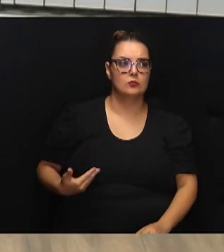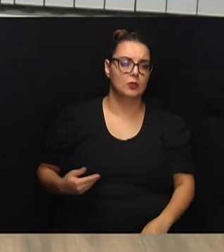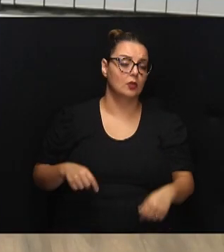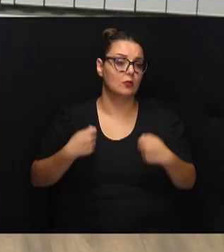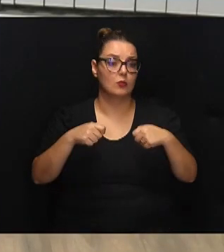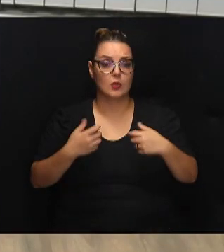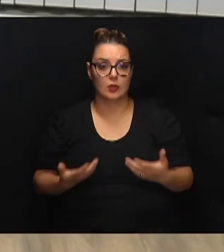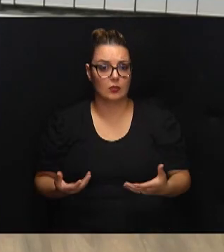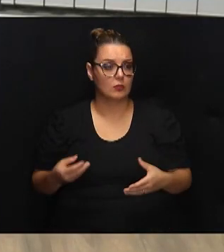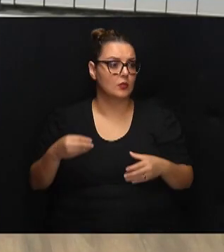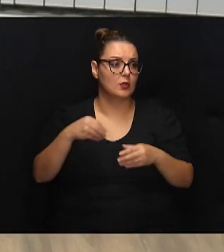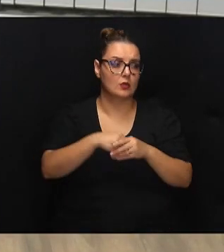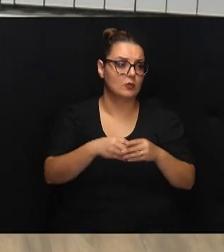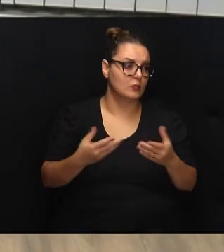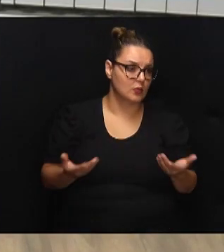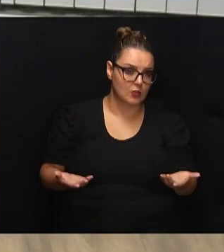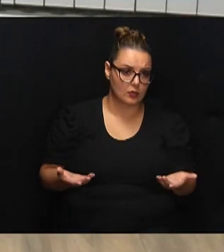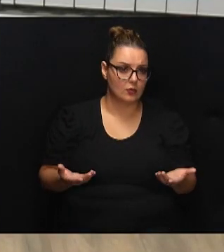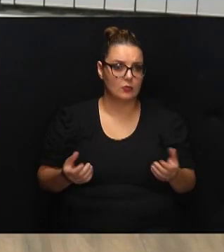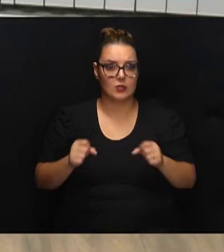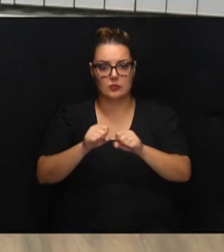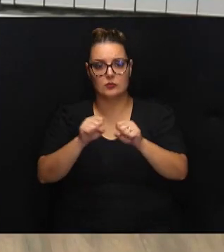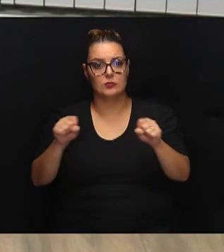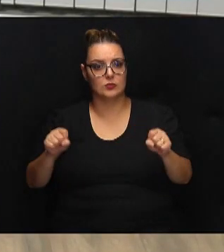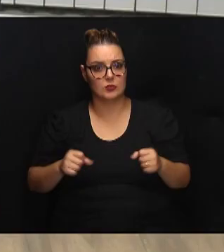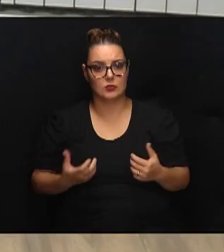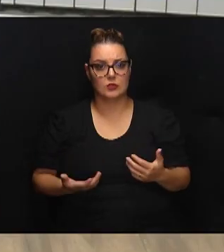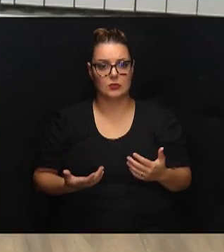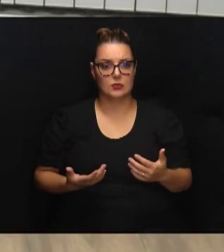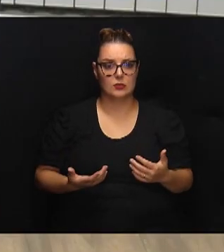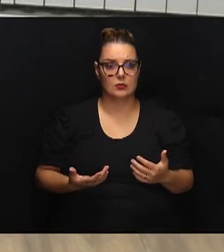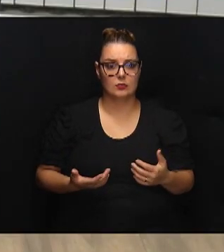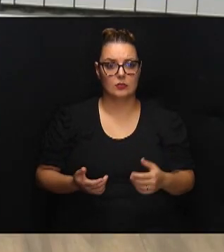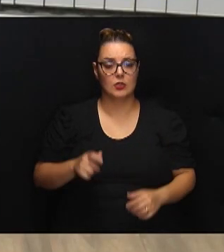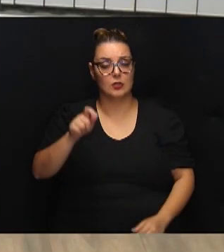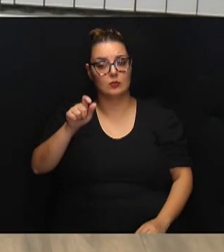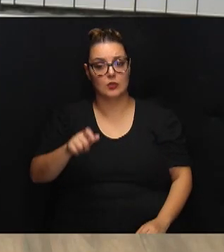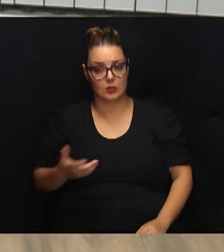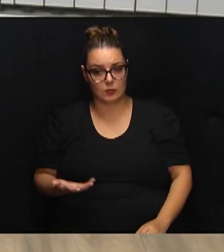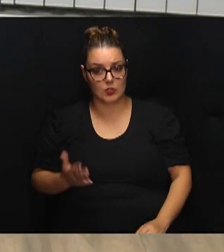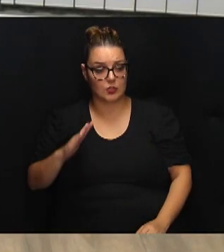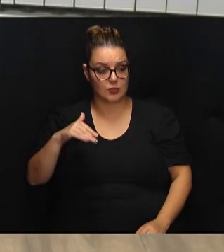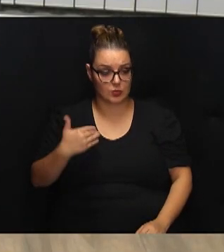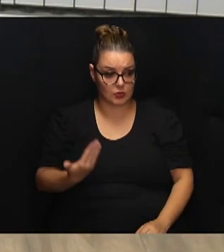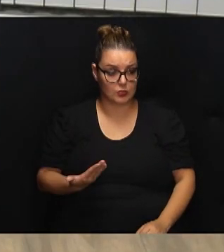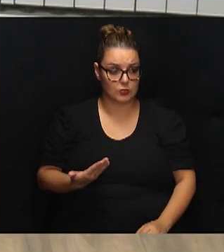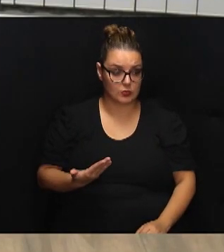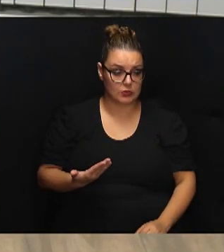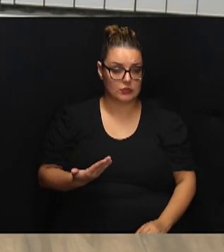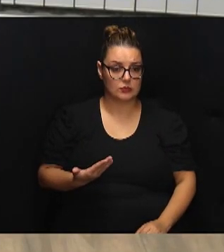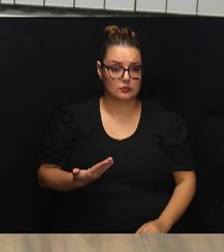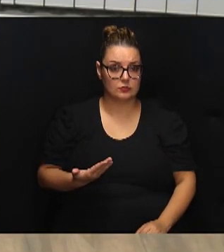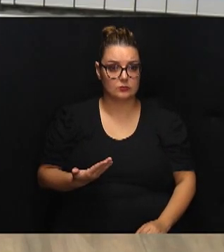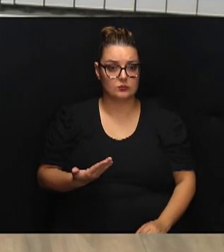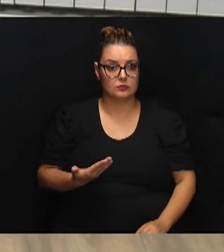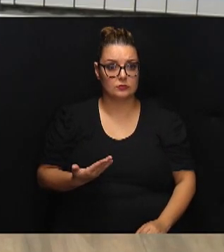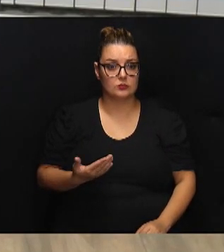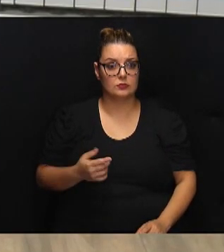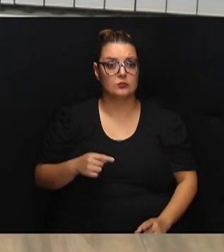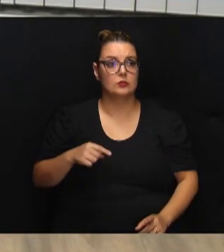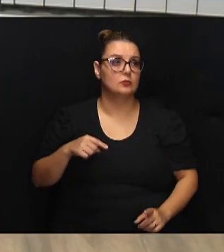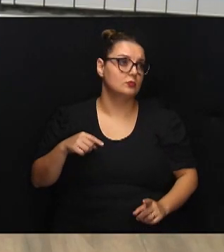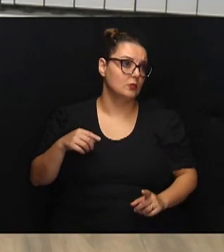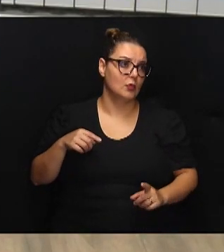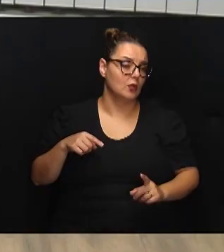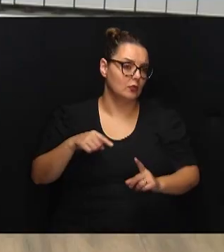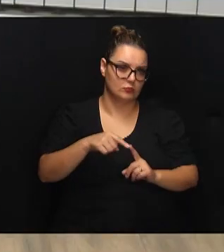ser inseridas, né, no sistema para que a pessoa, quando ela atinge aí uma